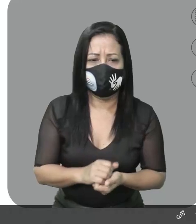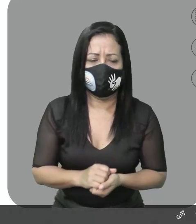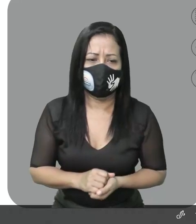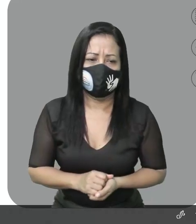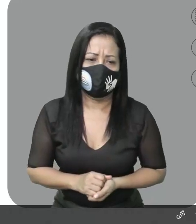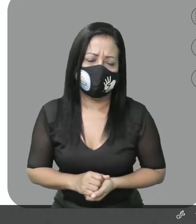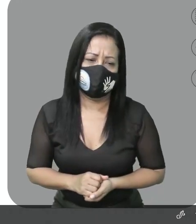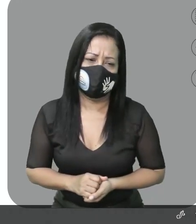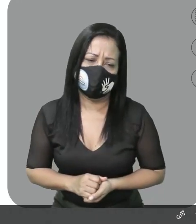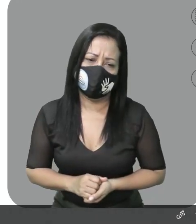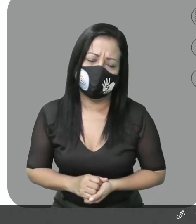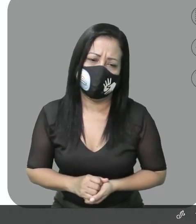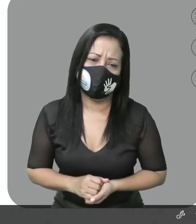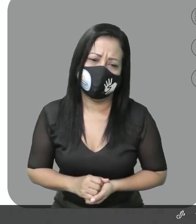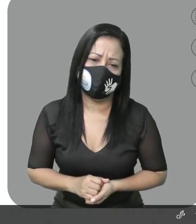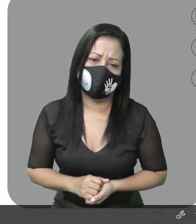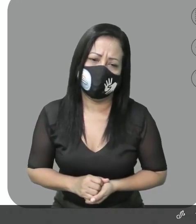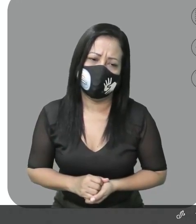judicialmente